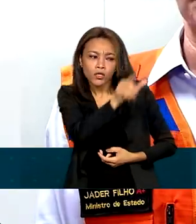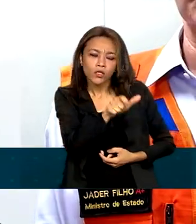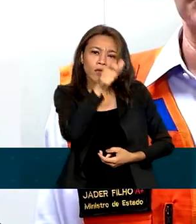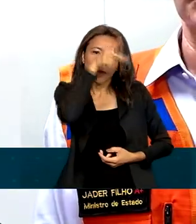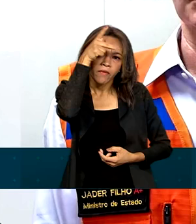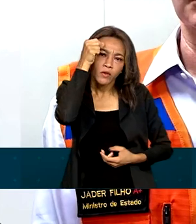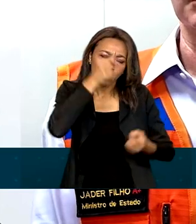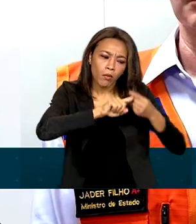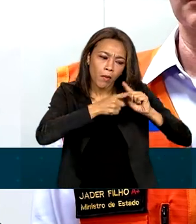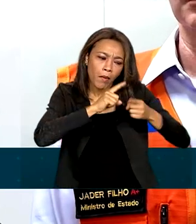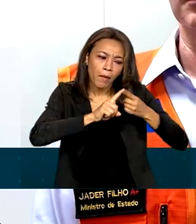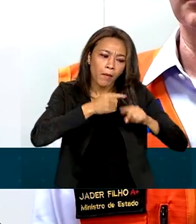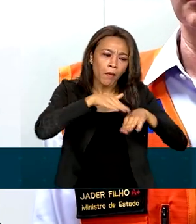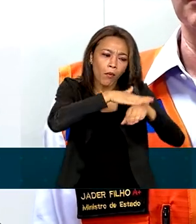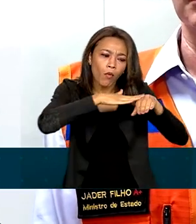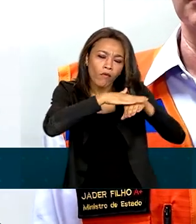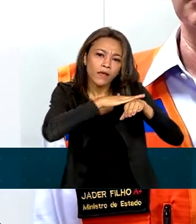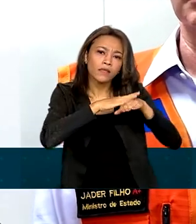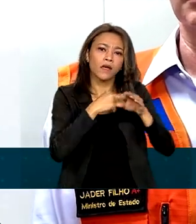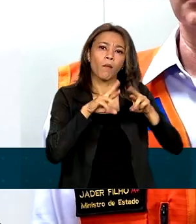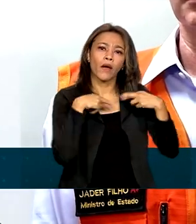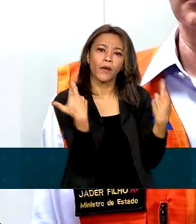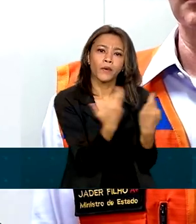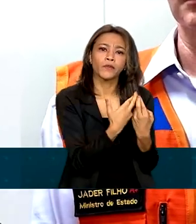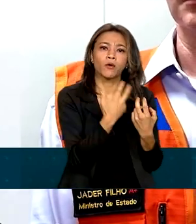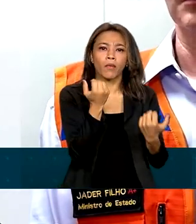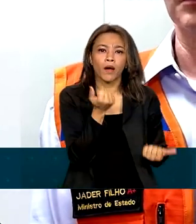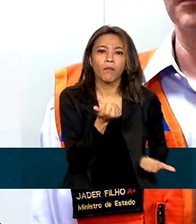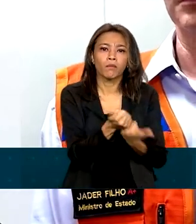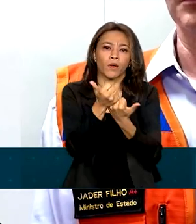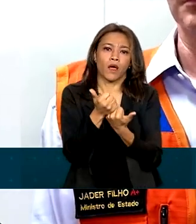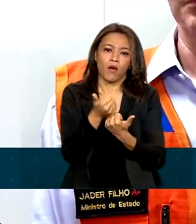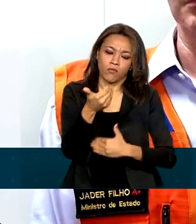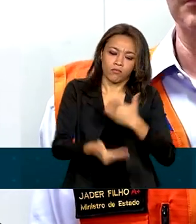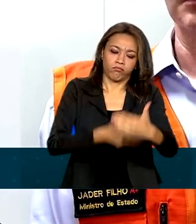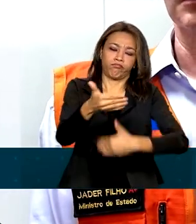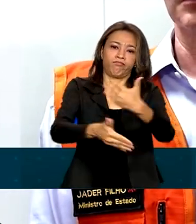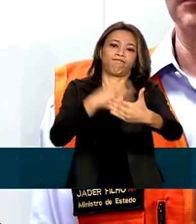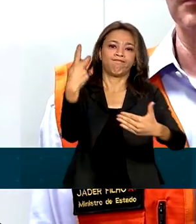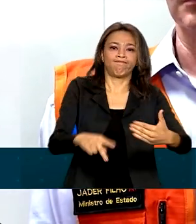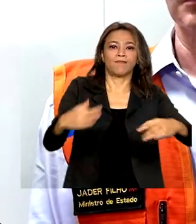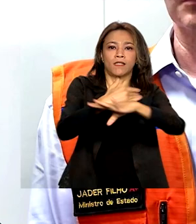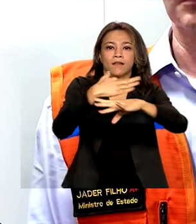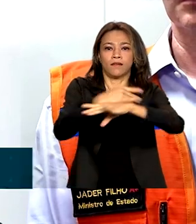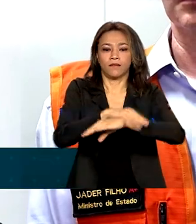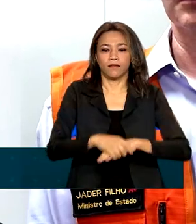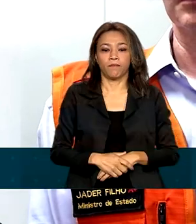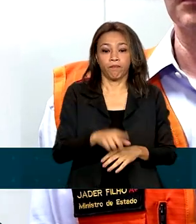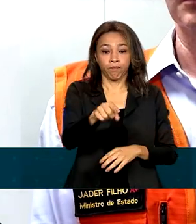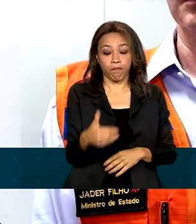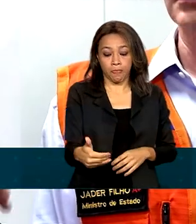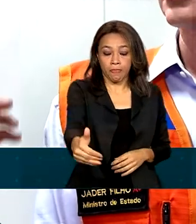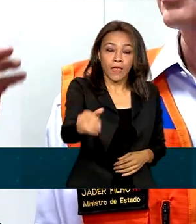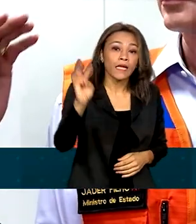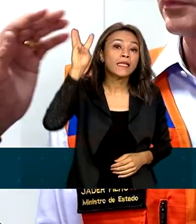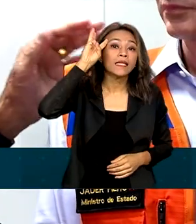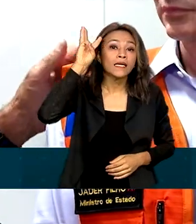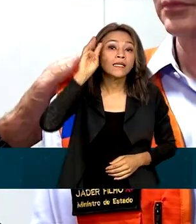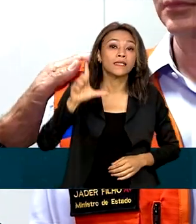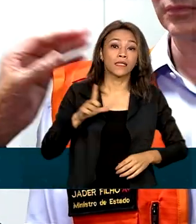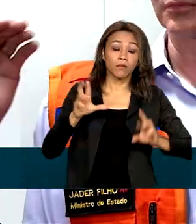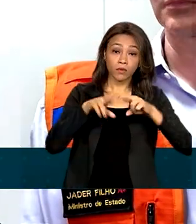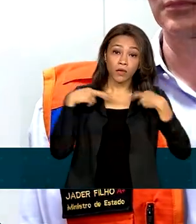definir os projetos de recuperação da cidade nesta semana. Na terça-feira, nós já temos uma reunião conjunta do Ministério